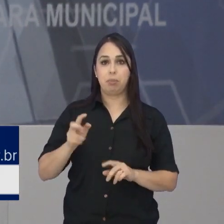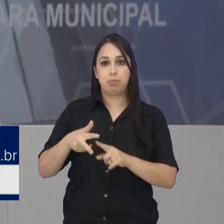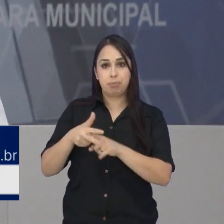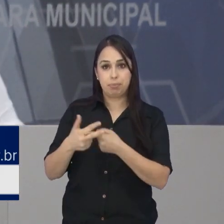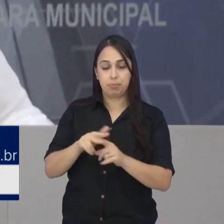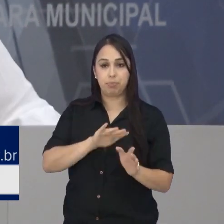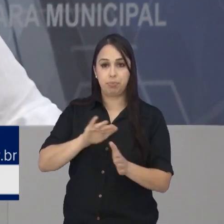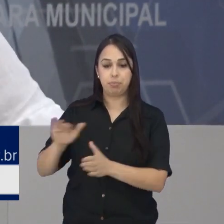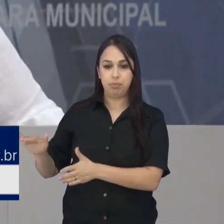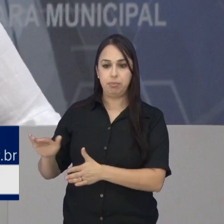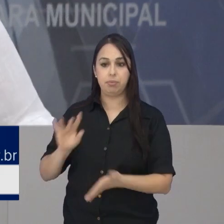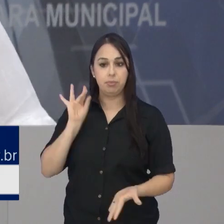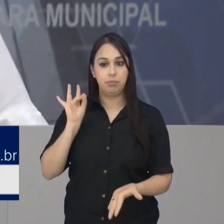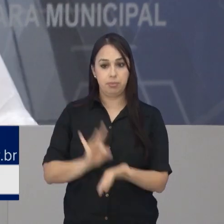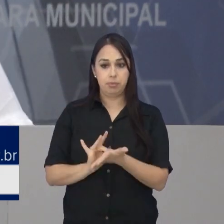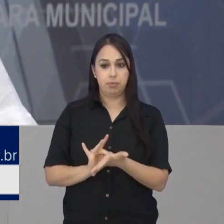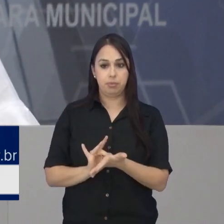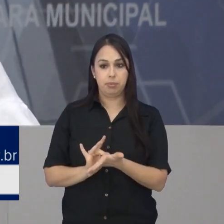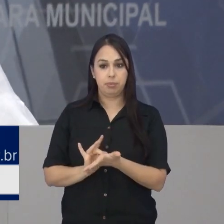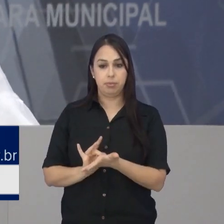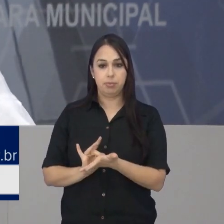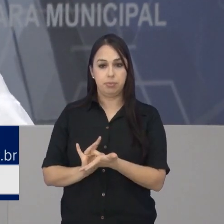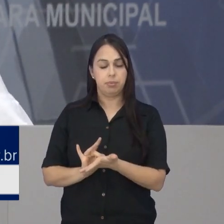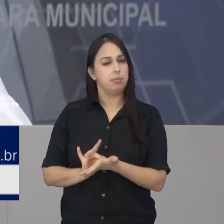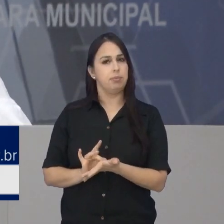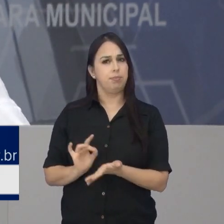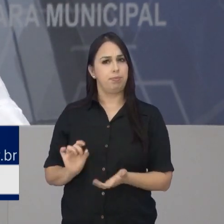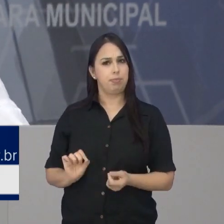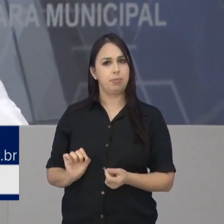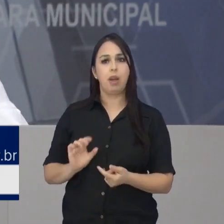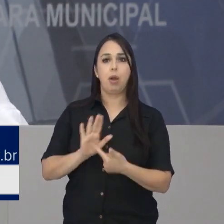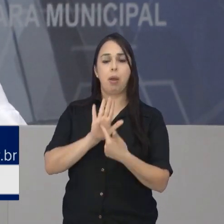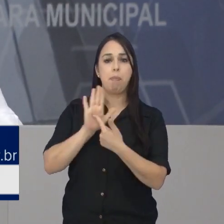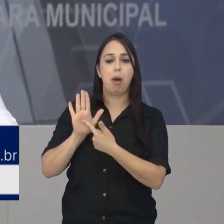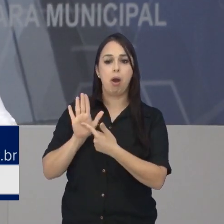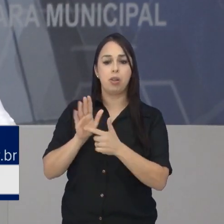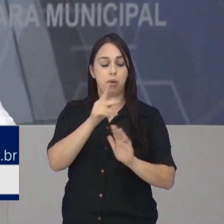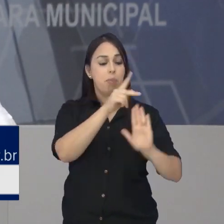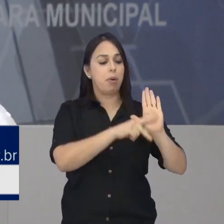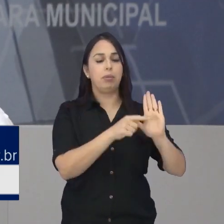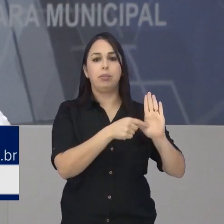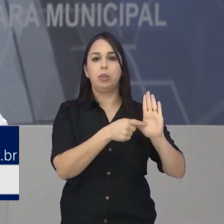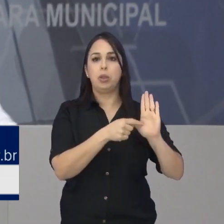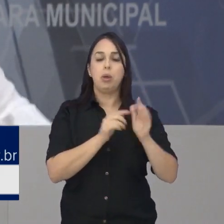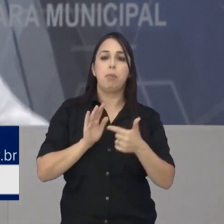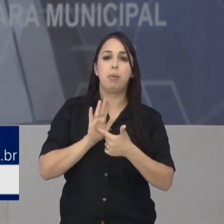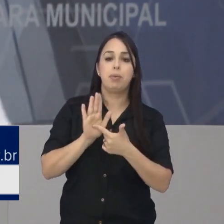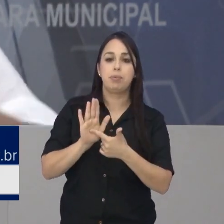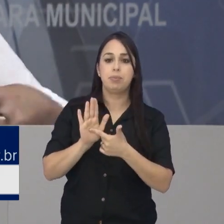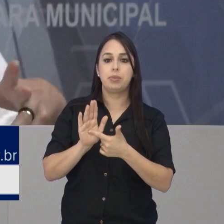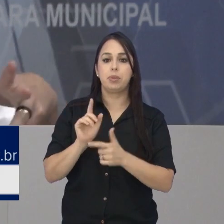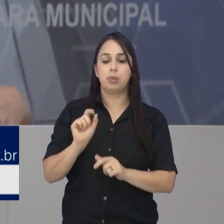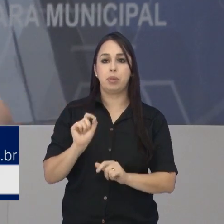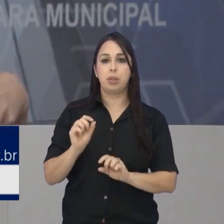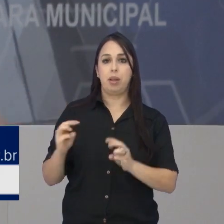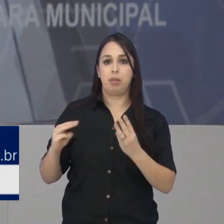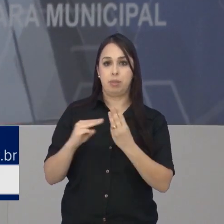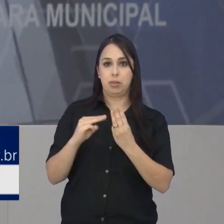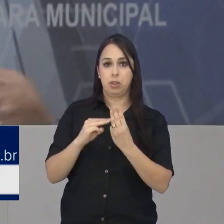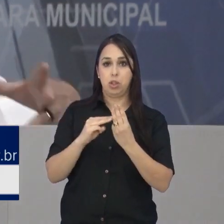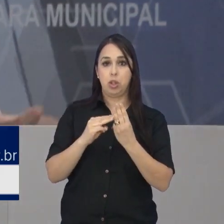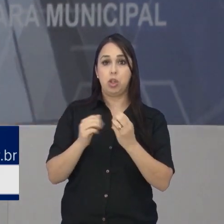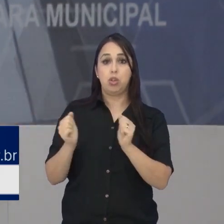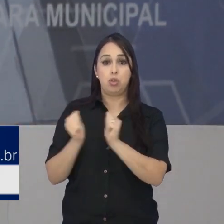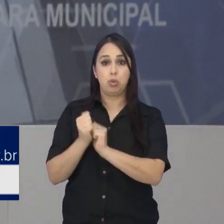Na verdade, o que tem mostrado, né, com esse projeto, que demonstra, é que a Fundação Cultural, junto